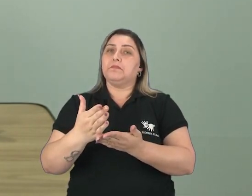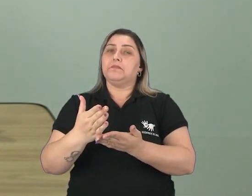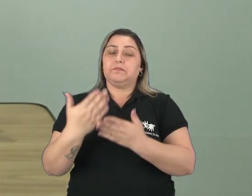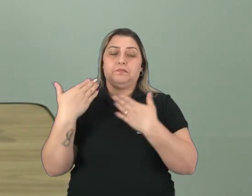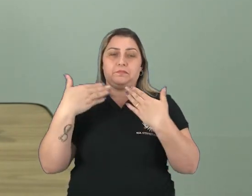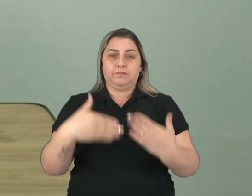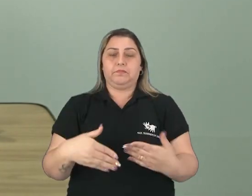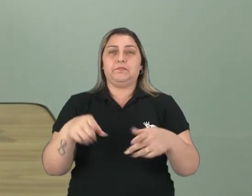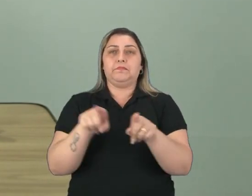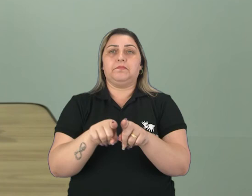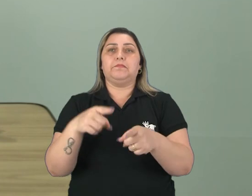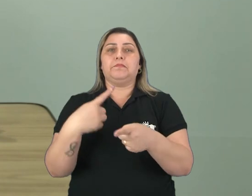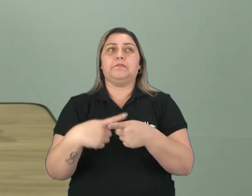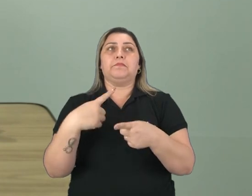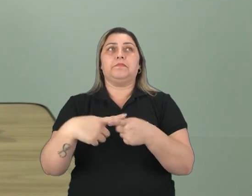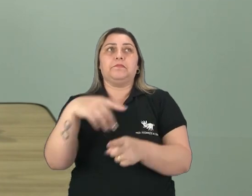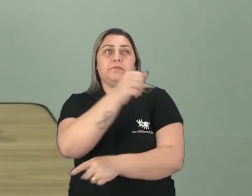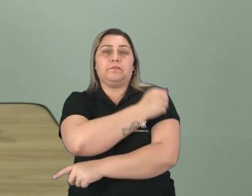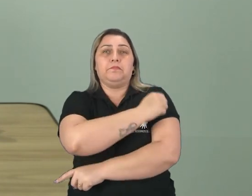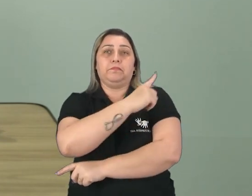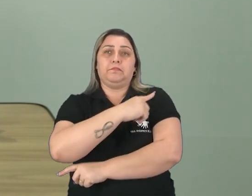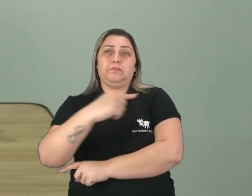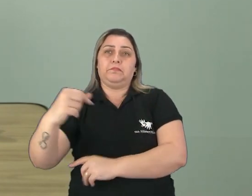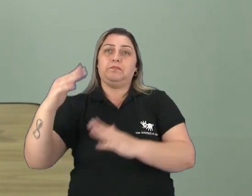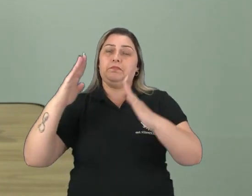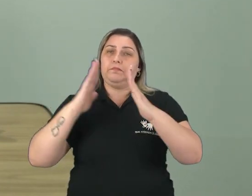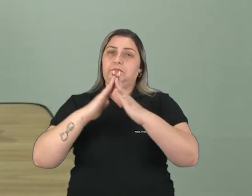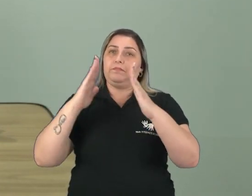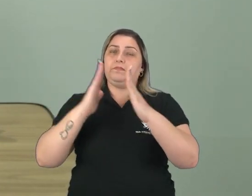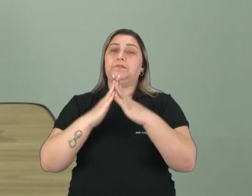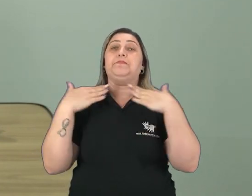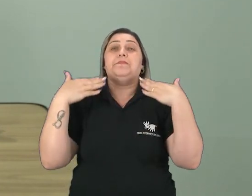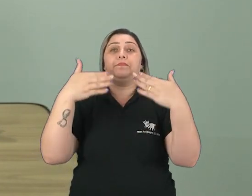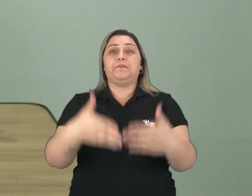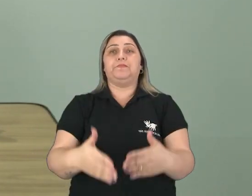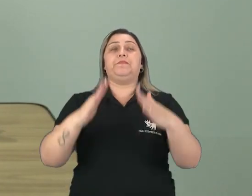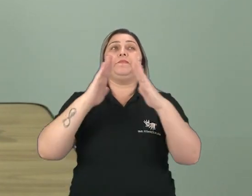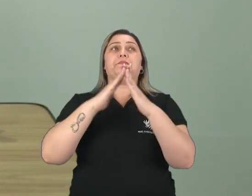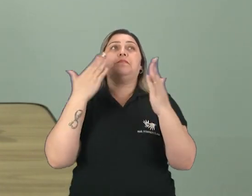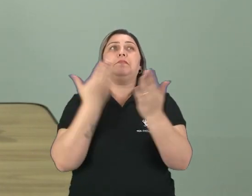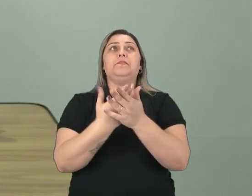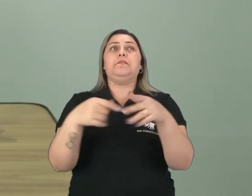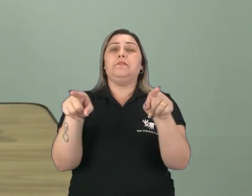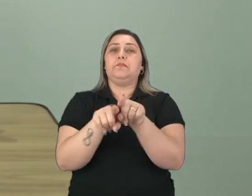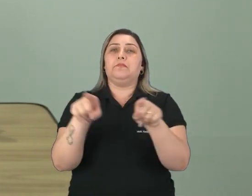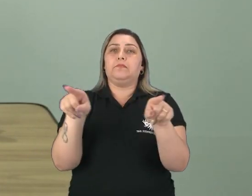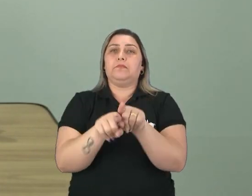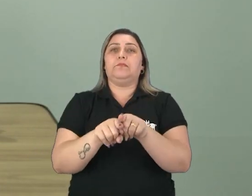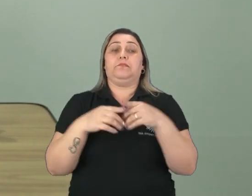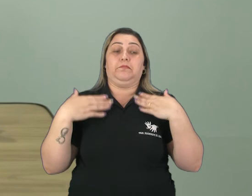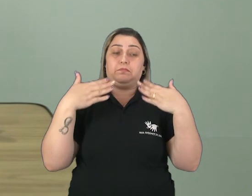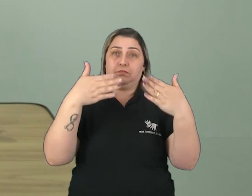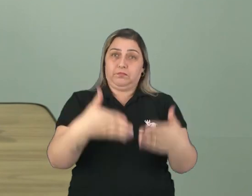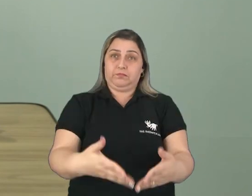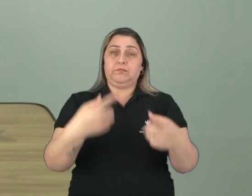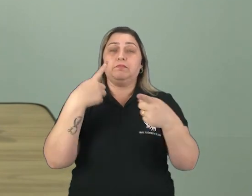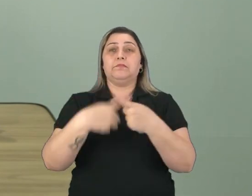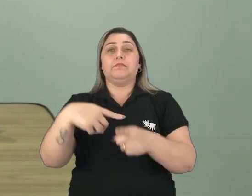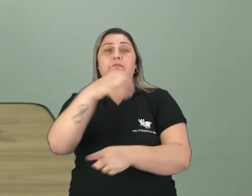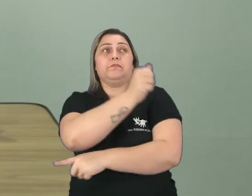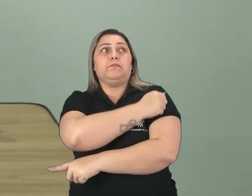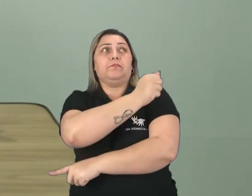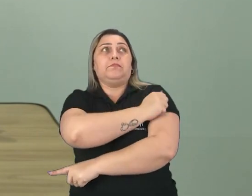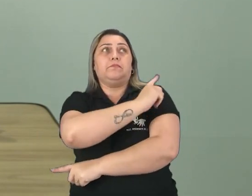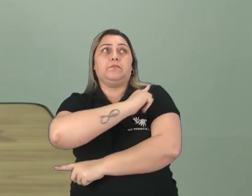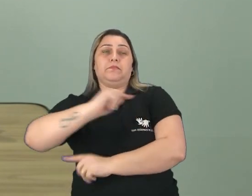de chegada. Porque o aluno saía de casa, ia até a escola e também como ponto de chegada, porque o aluno ia